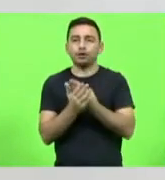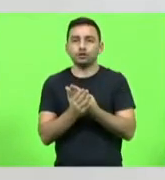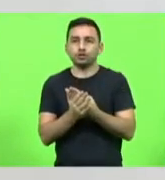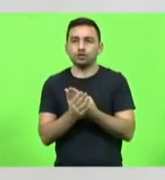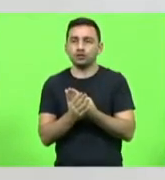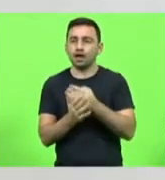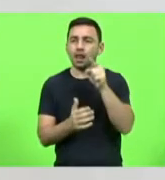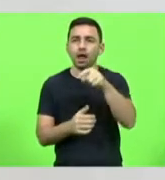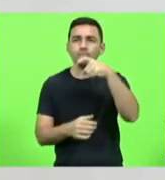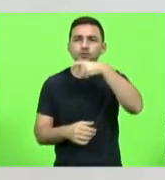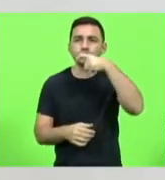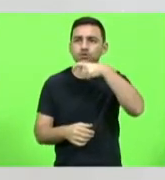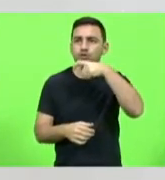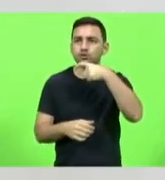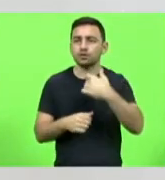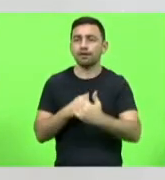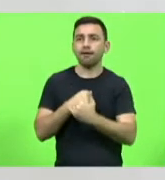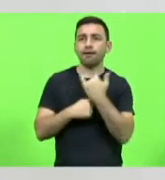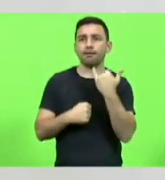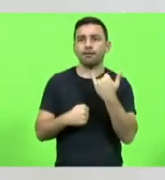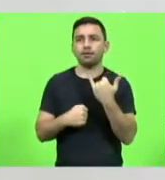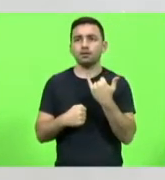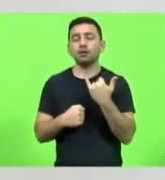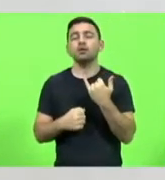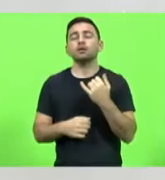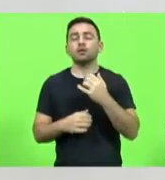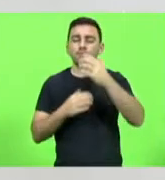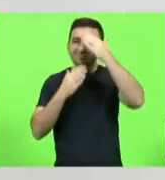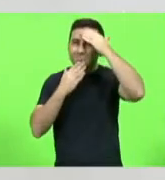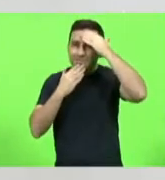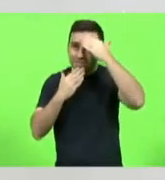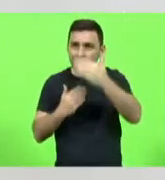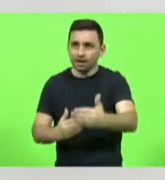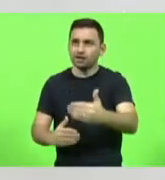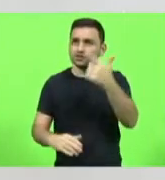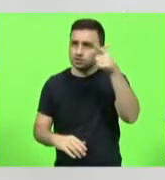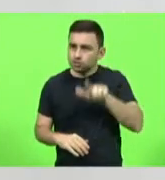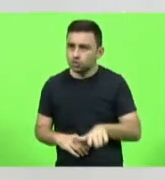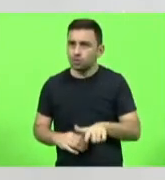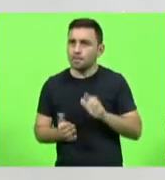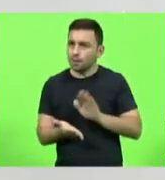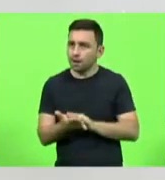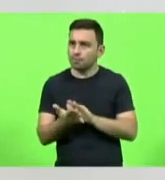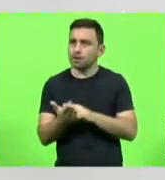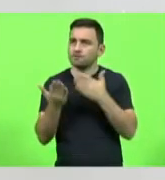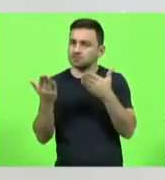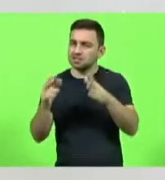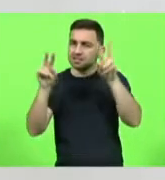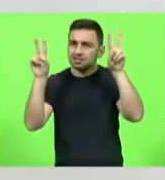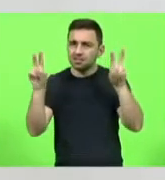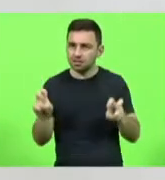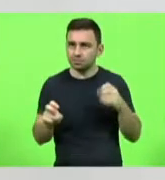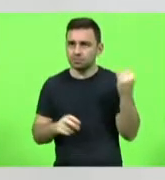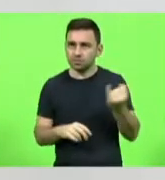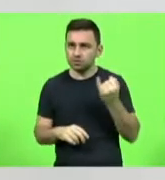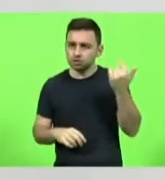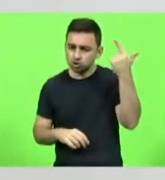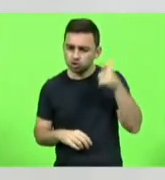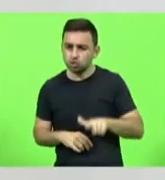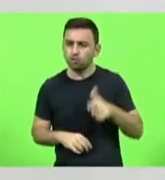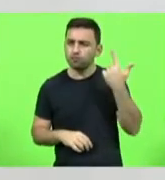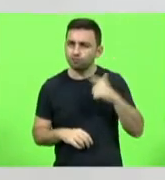E outros preferem não acreditar nele. Mas muito obrigado ali, mais uma vez, parabéns por sempre trazer esse tema. Nós vamos reforçar esse tema